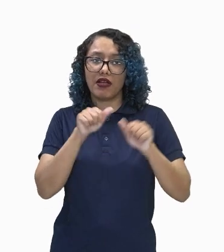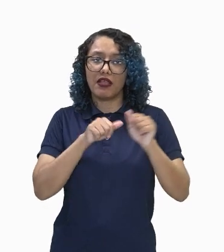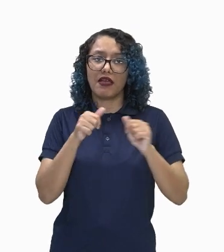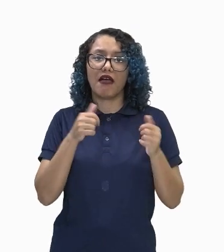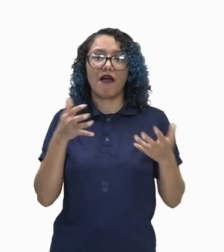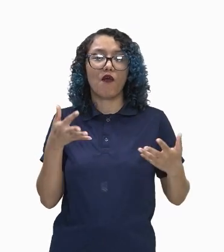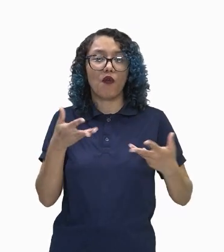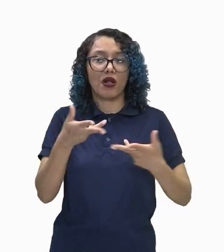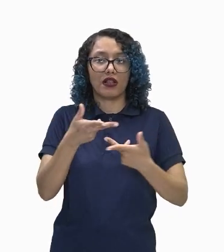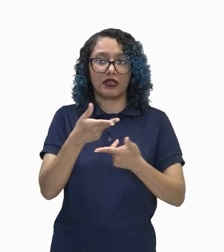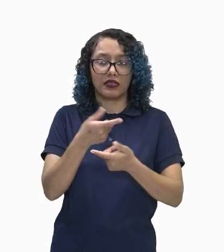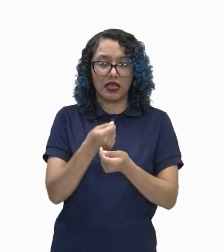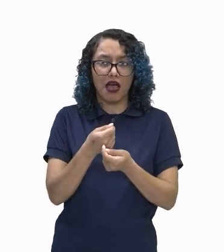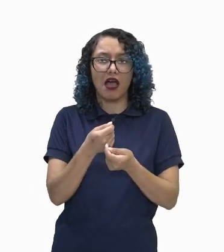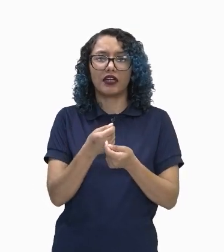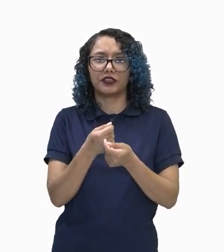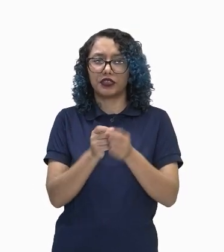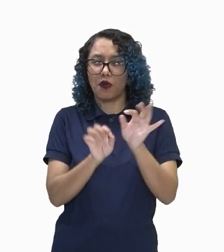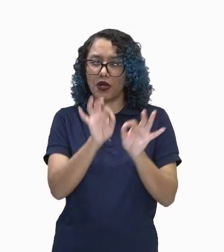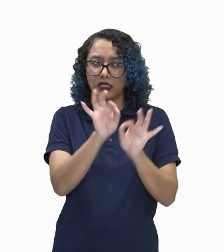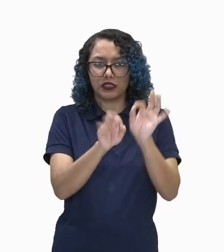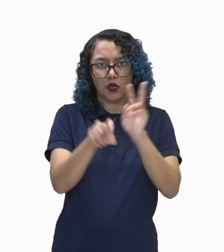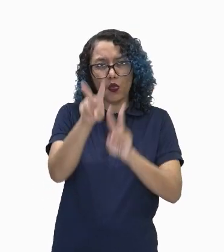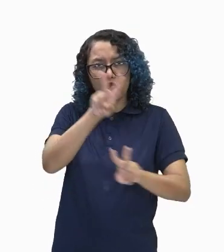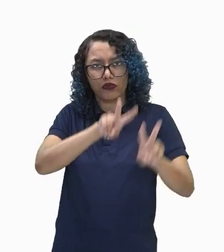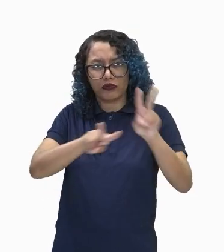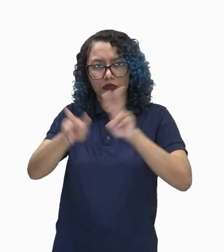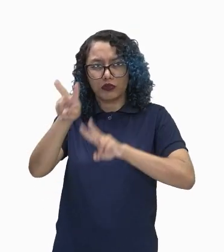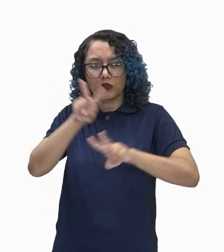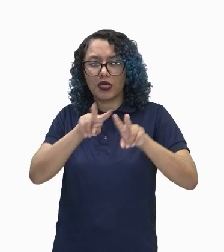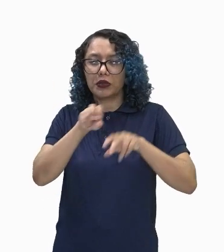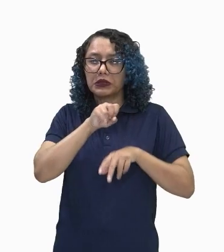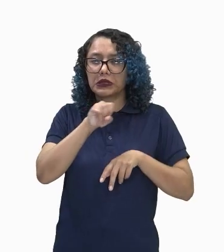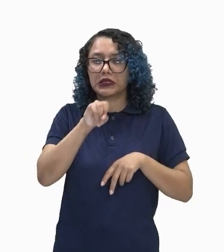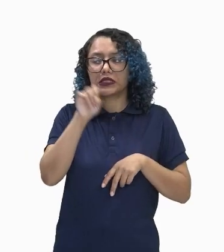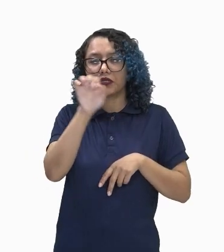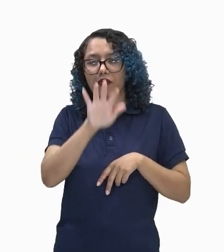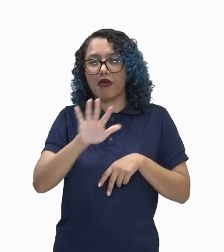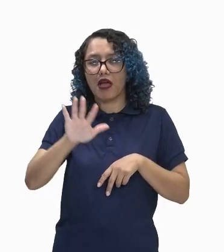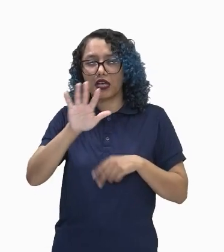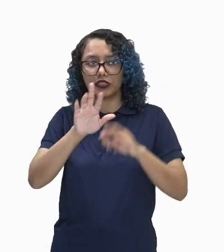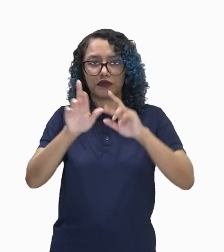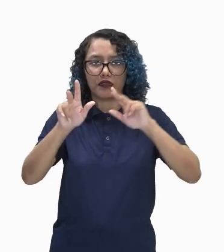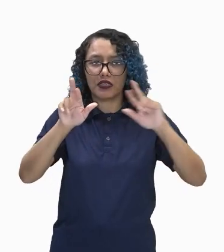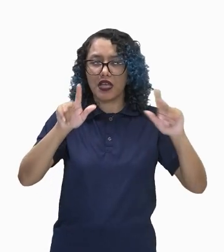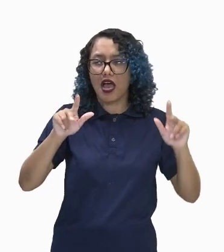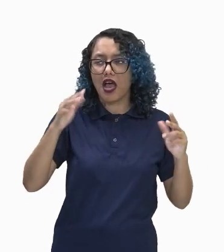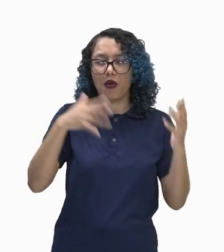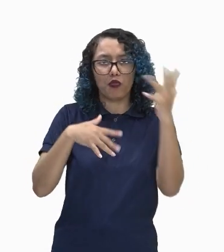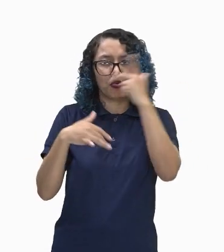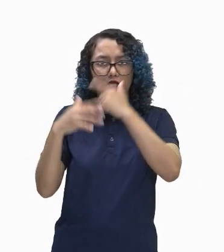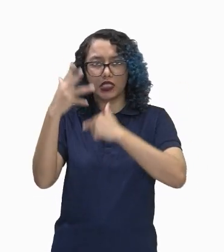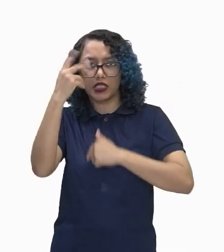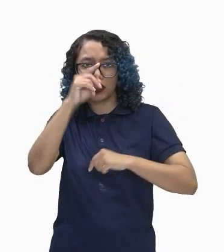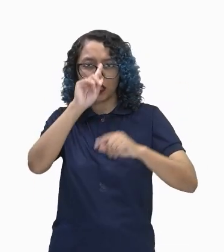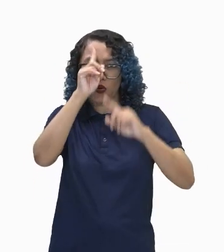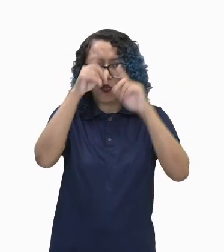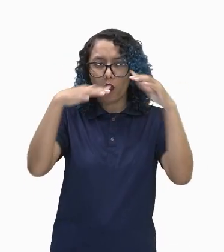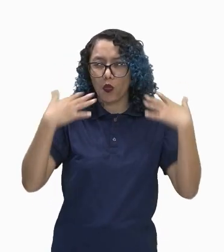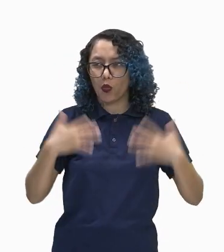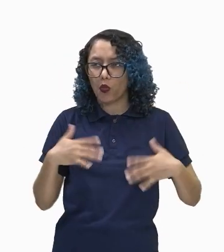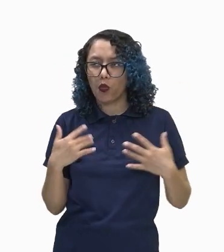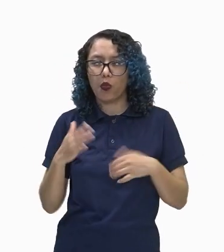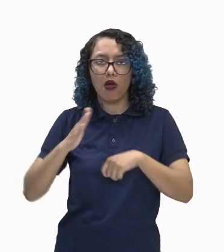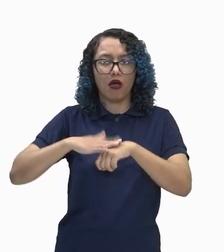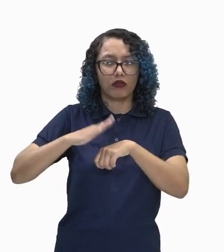suas composições visuais, se ele traz ali imagens diferentes, belas, inovadoras e assim por